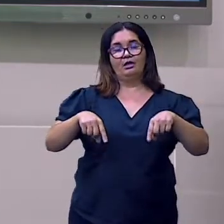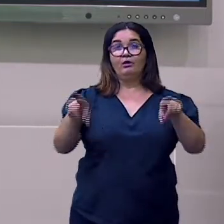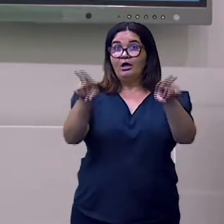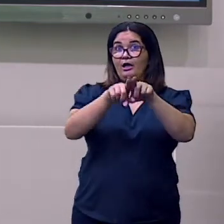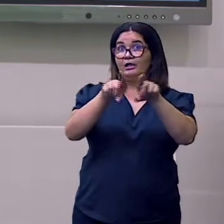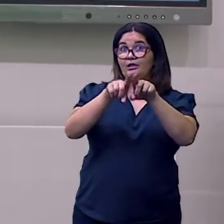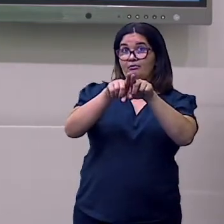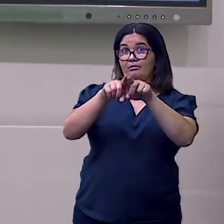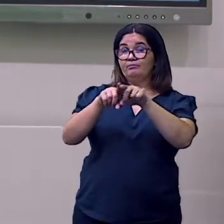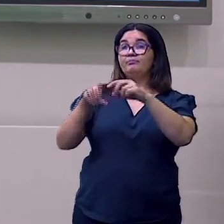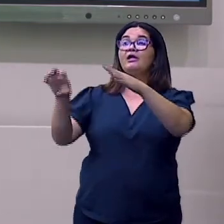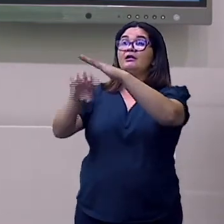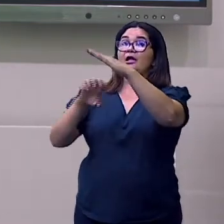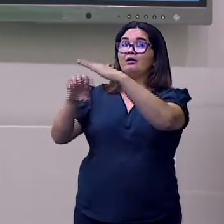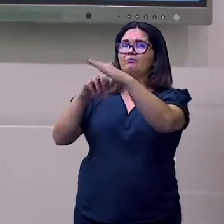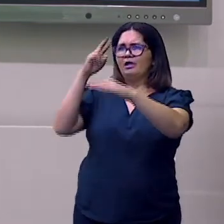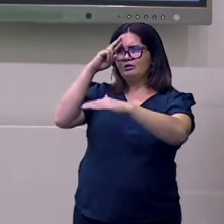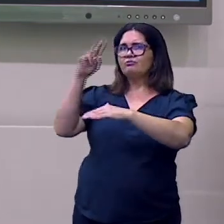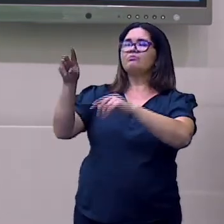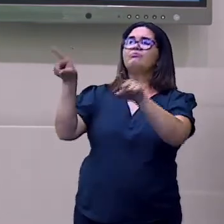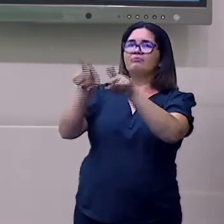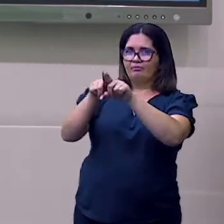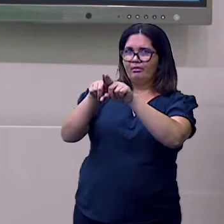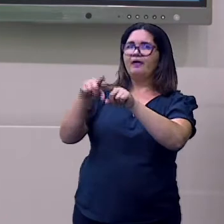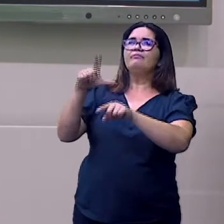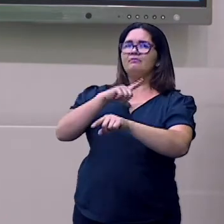ao empregador e o trabalhador.